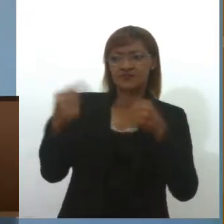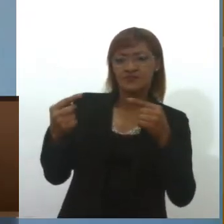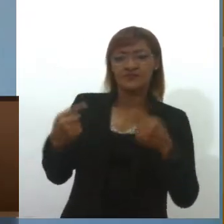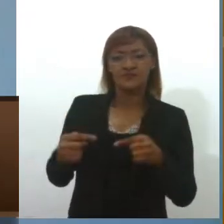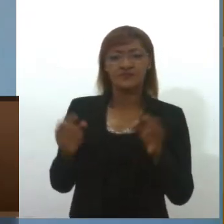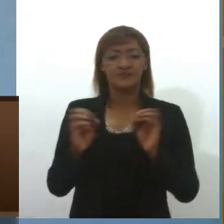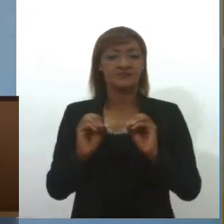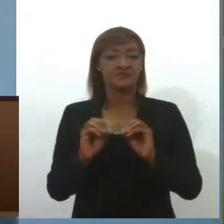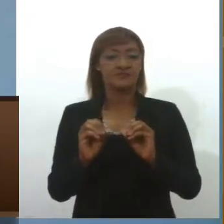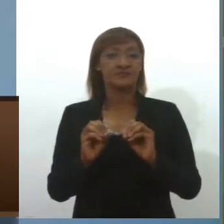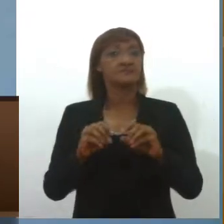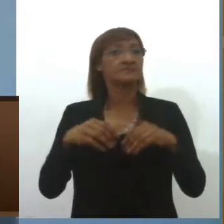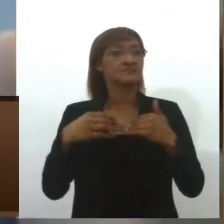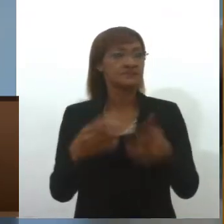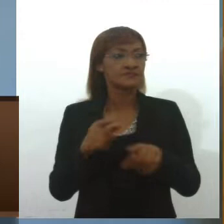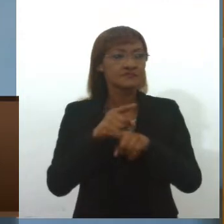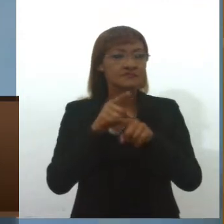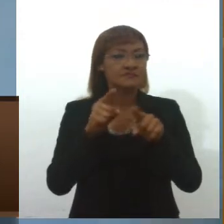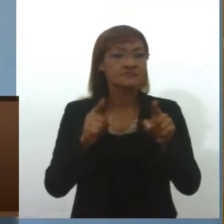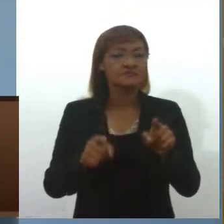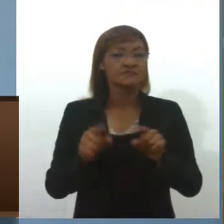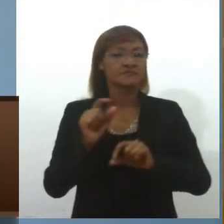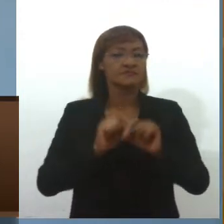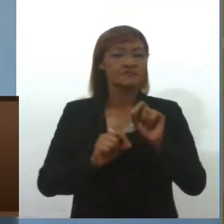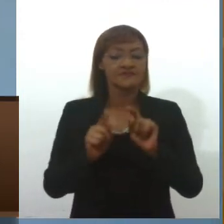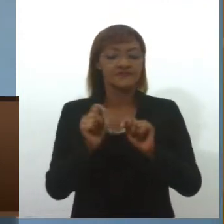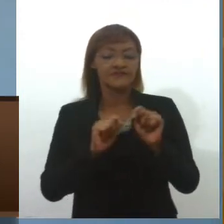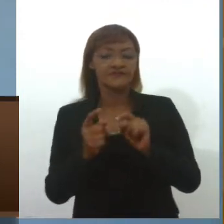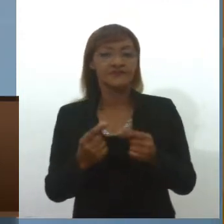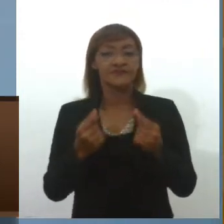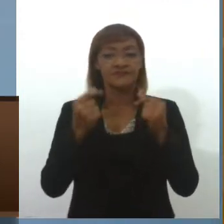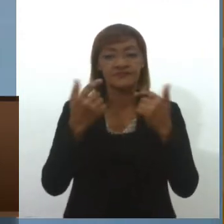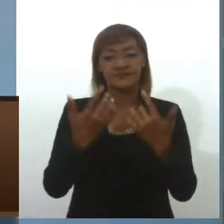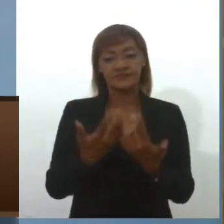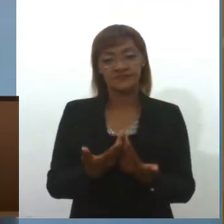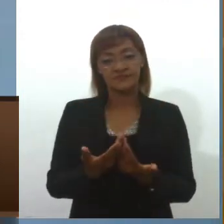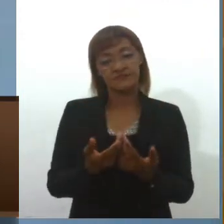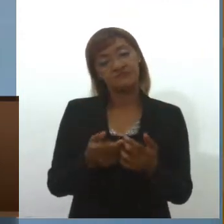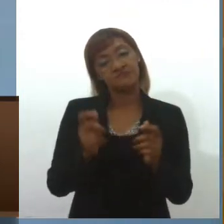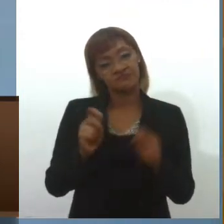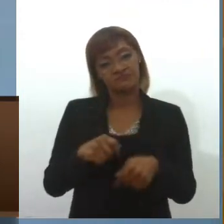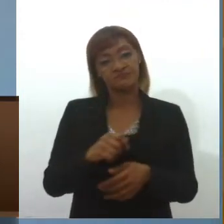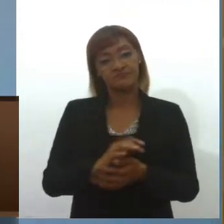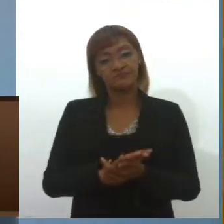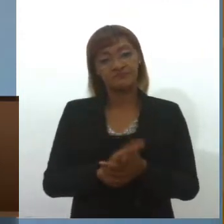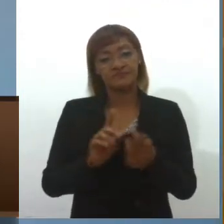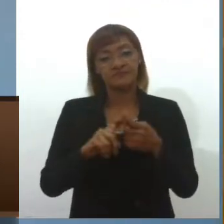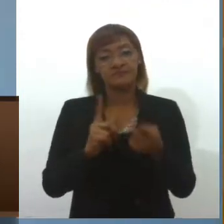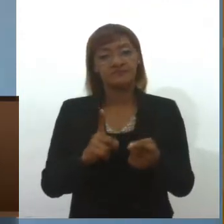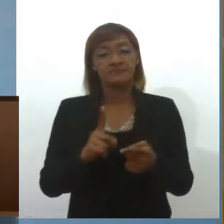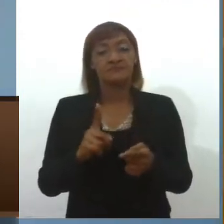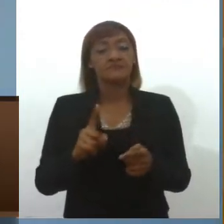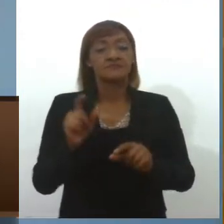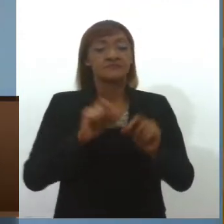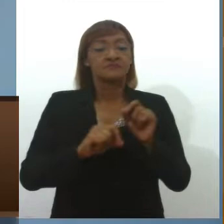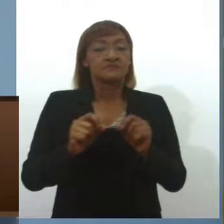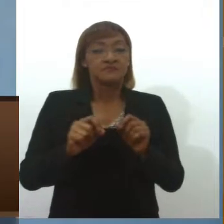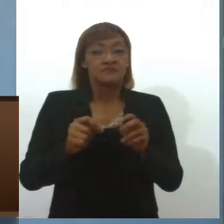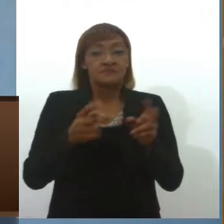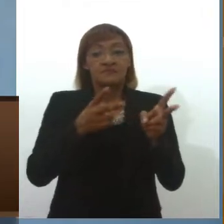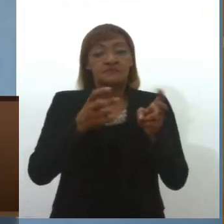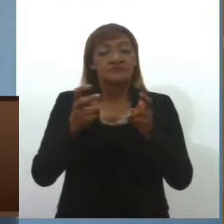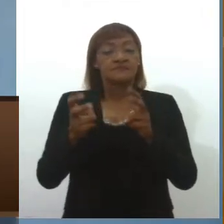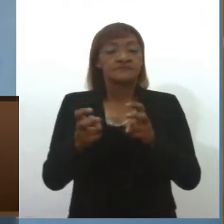Além disso, há toda uma questão de preços controlados e muitas outras coisas que podem interferir nisso. Mas podemos englobar nessa questão